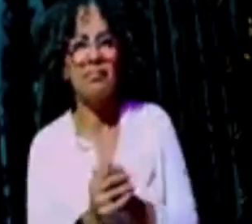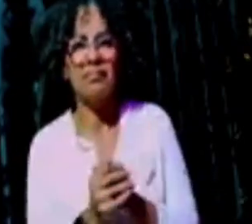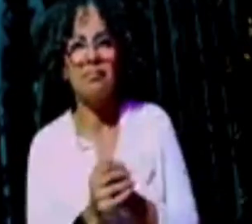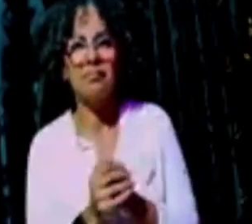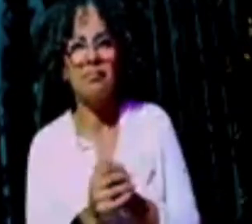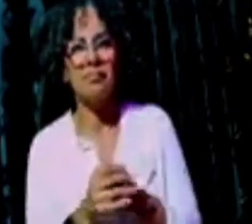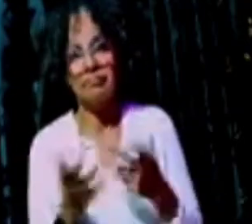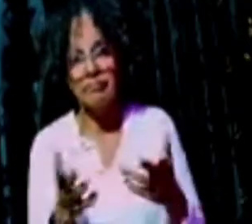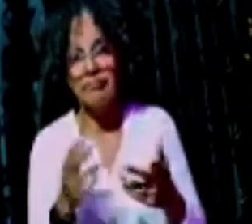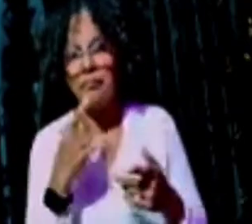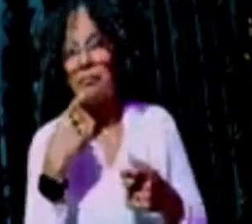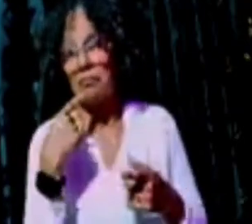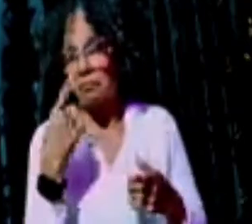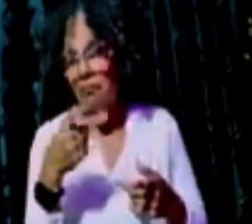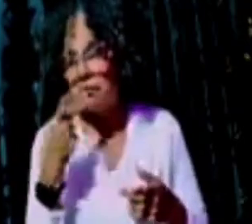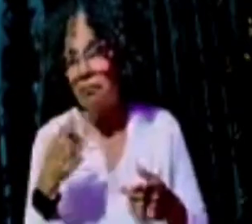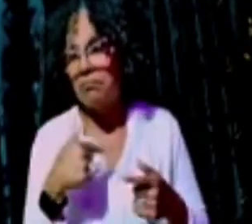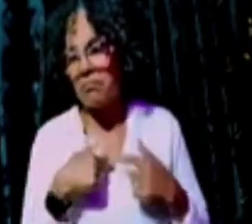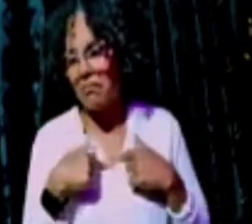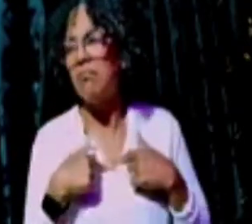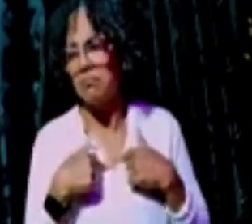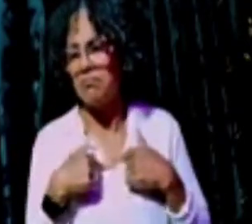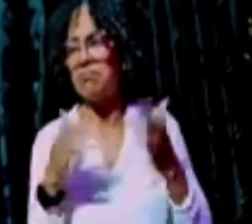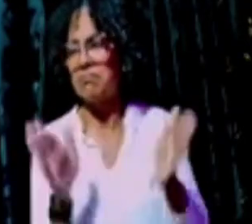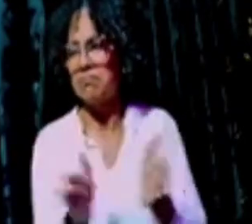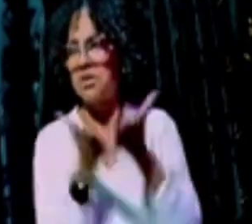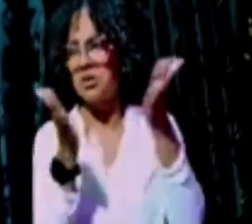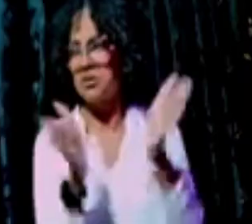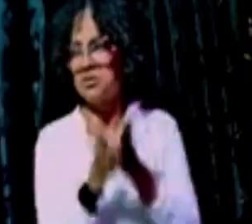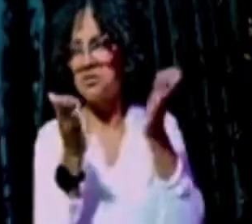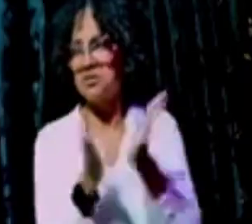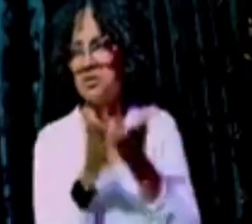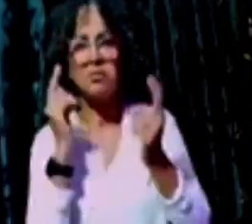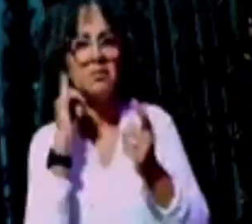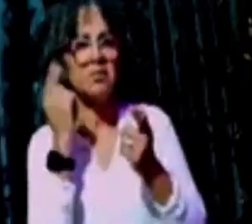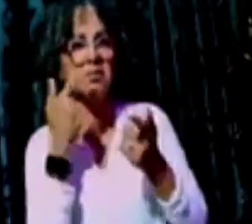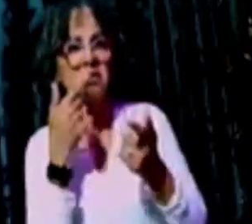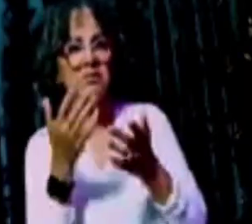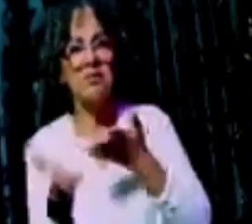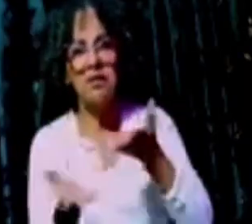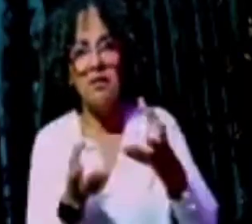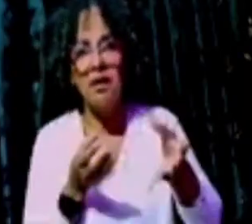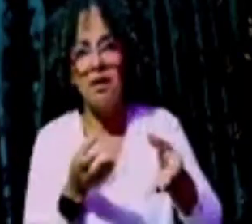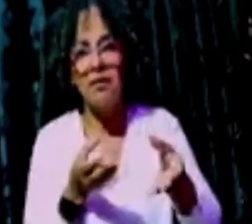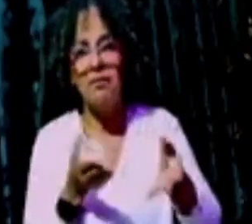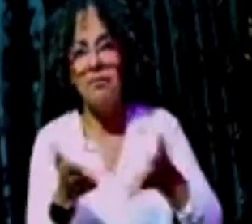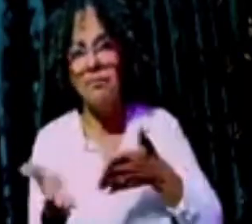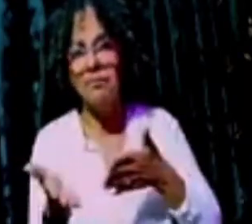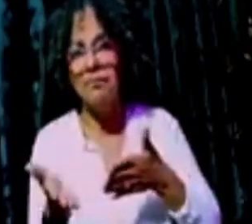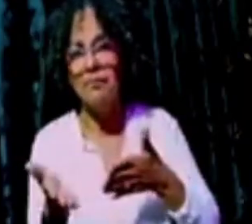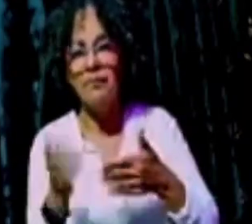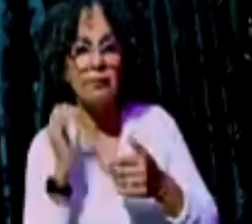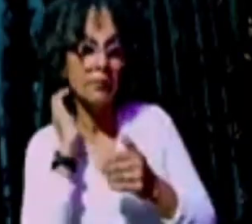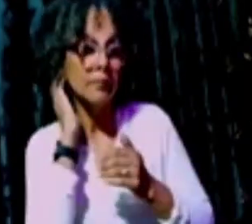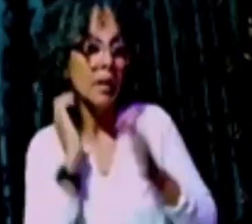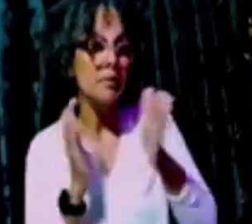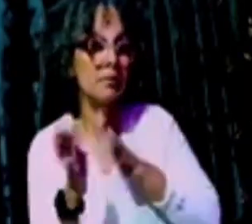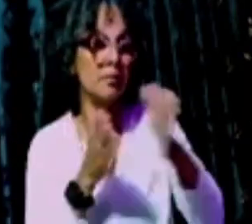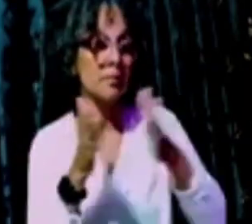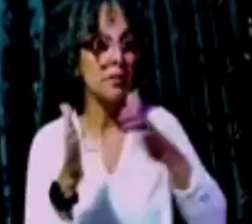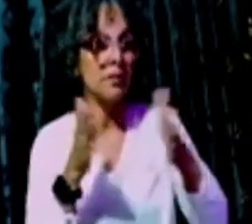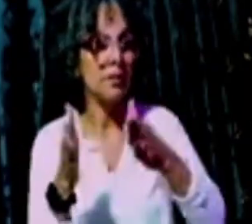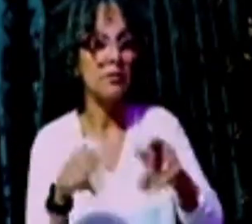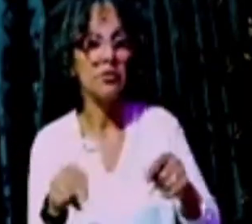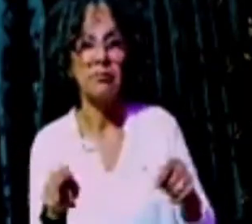se declaram cristãos. Então, quando a gente fala de acessibilidade para surdos, a gente também está falando de missões. Então,